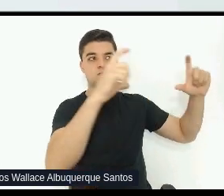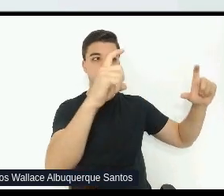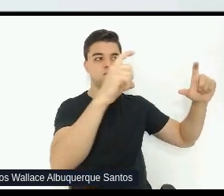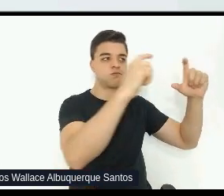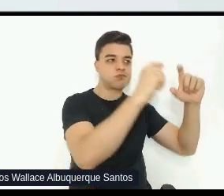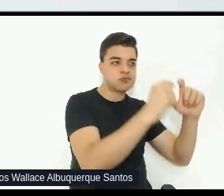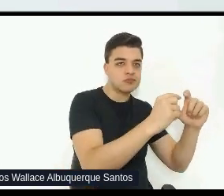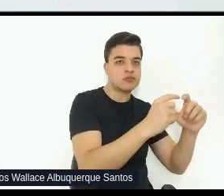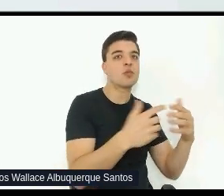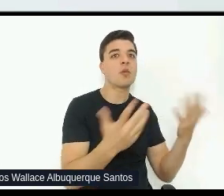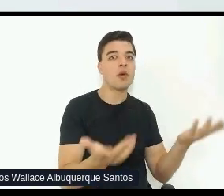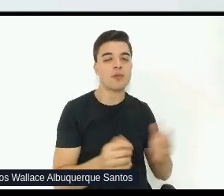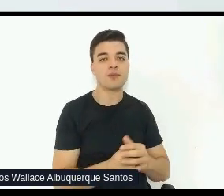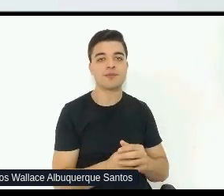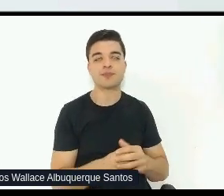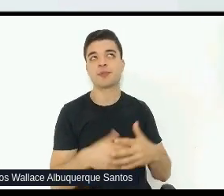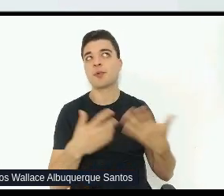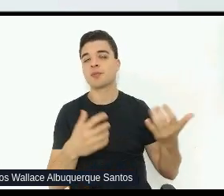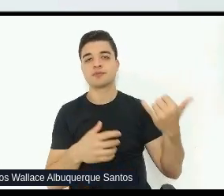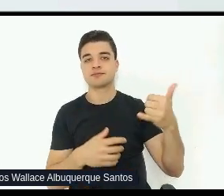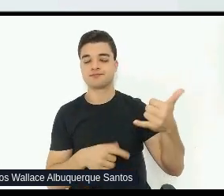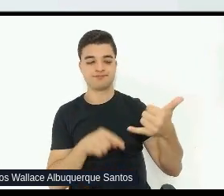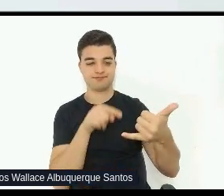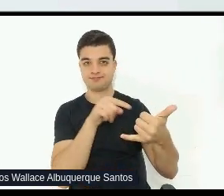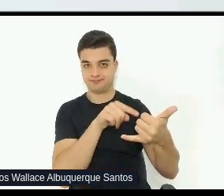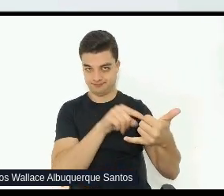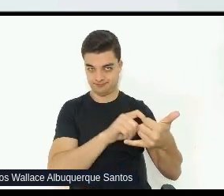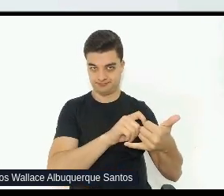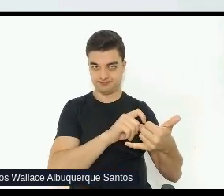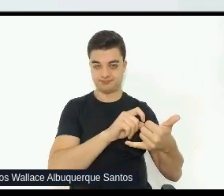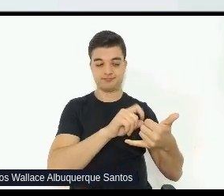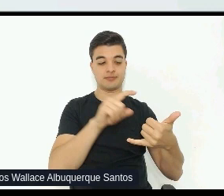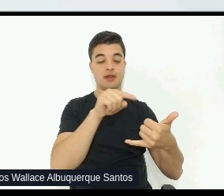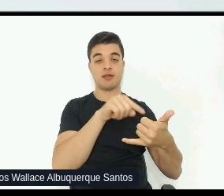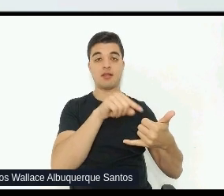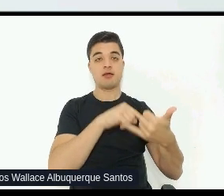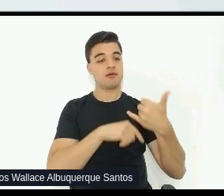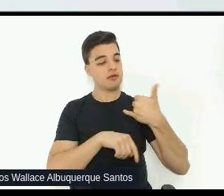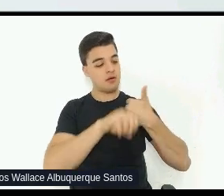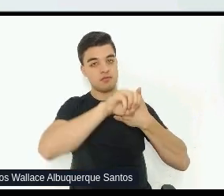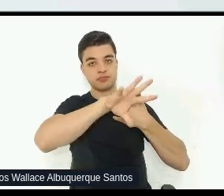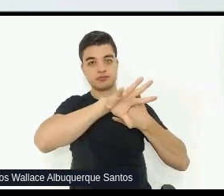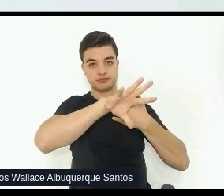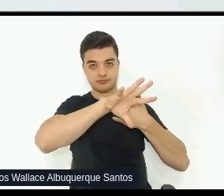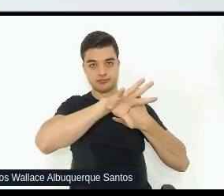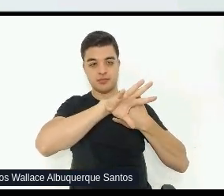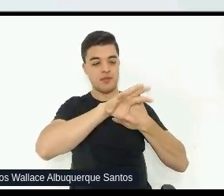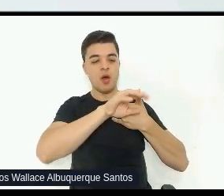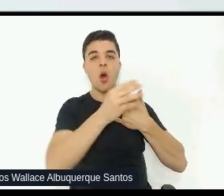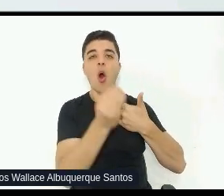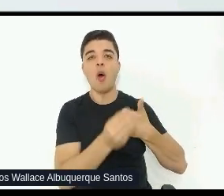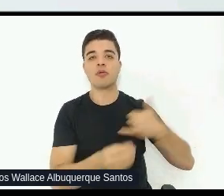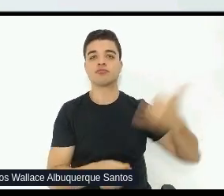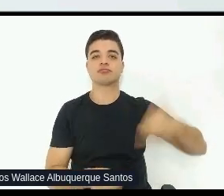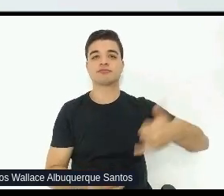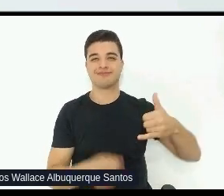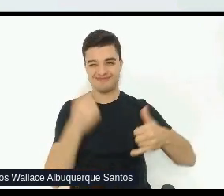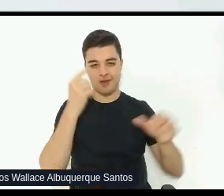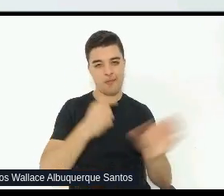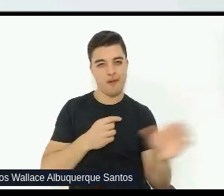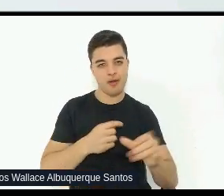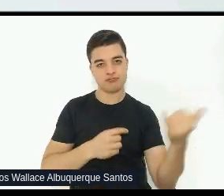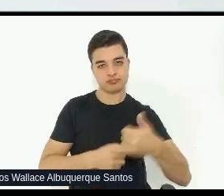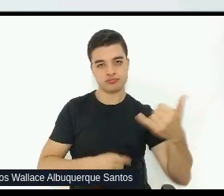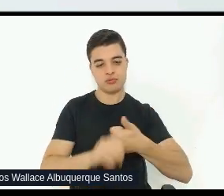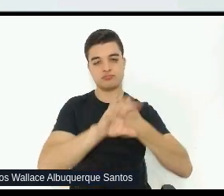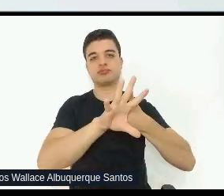que liga a câmera, liga a lanterna sacudindo. Mas eu tenho que dar ali outro